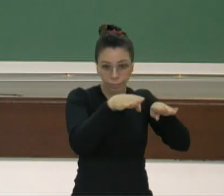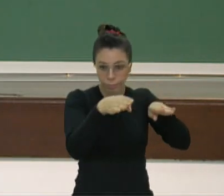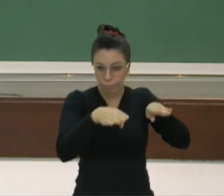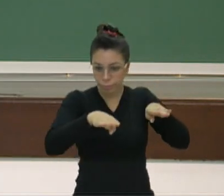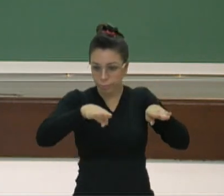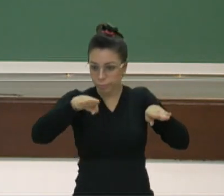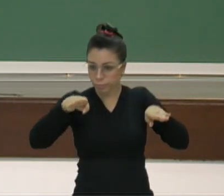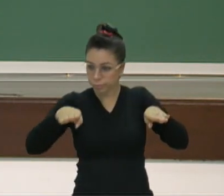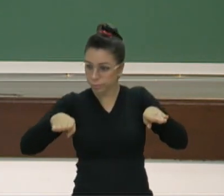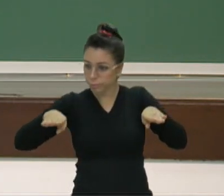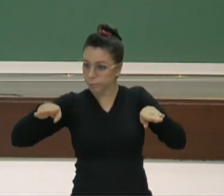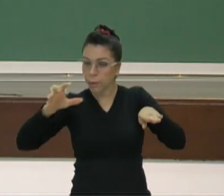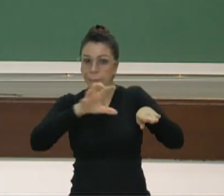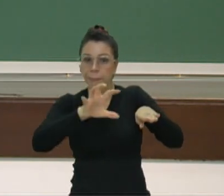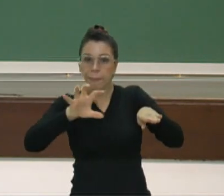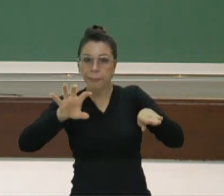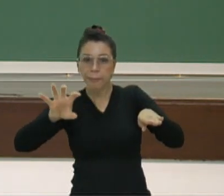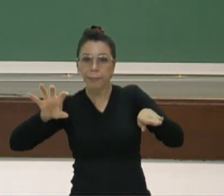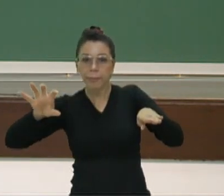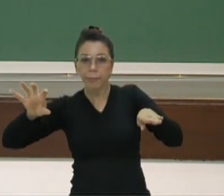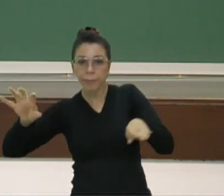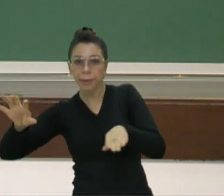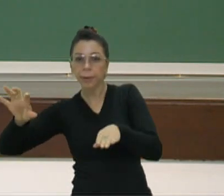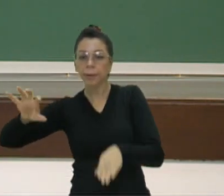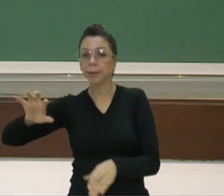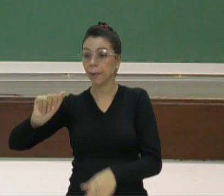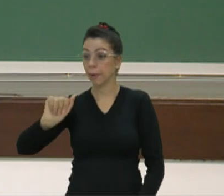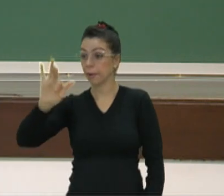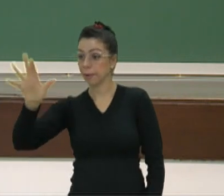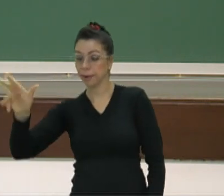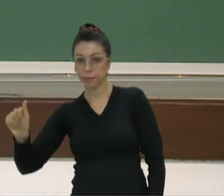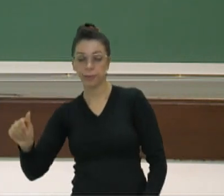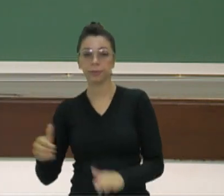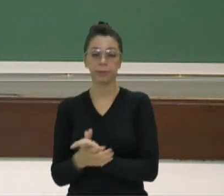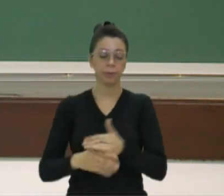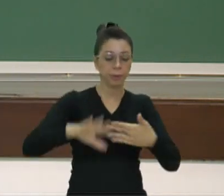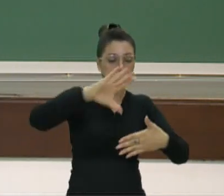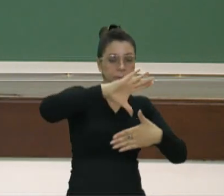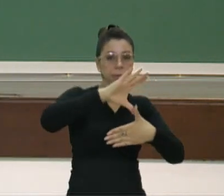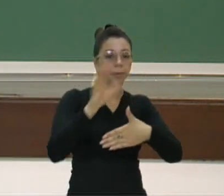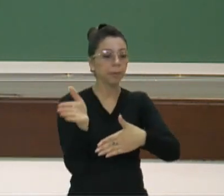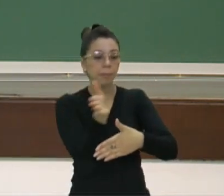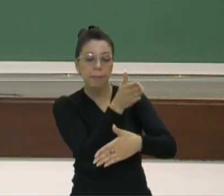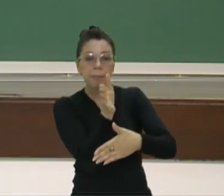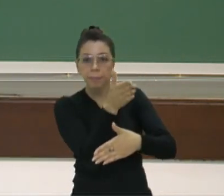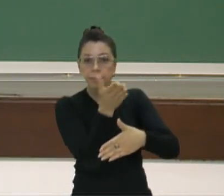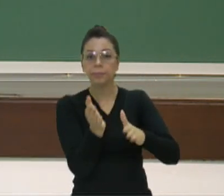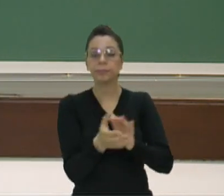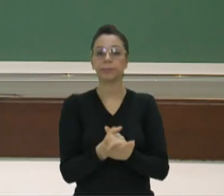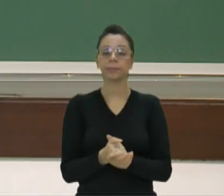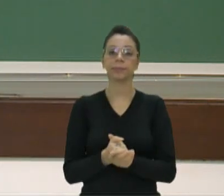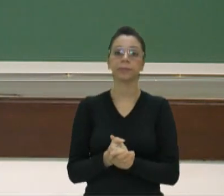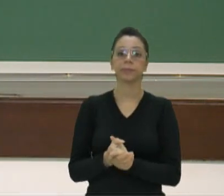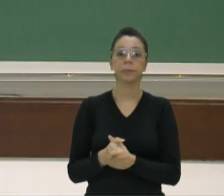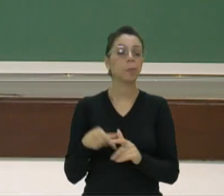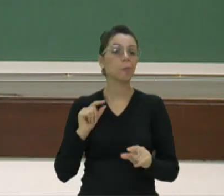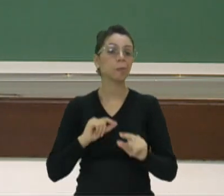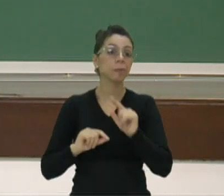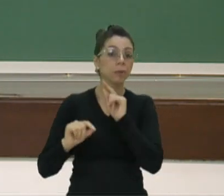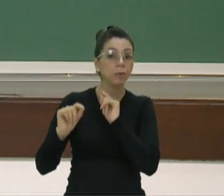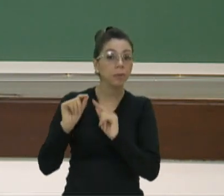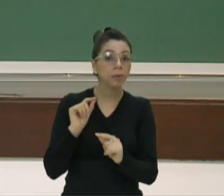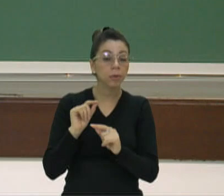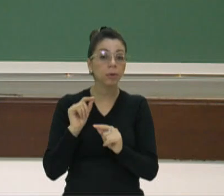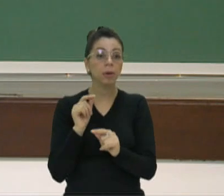mapa que nós vimos anteriormente, de posição, e o continente americano mais para o lado esquerdo, provocando